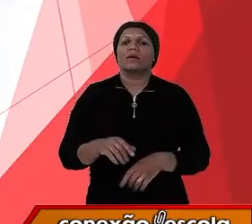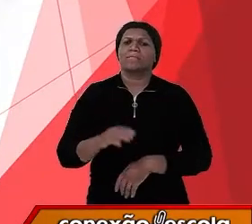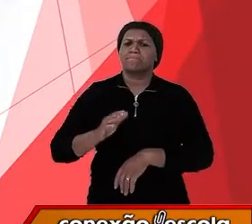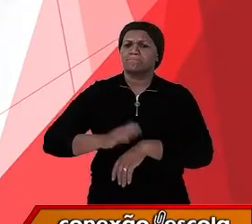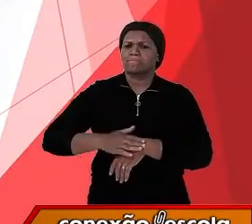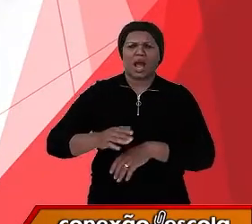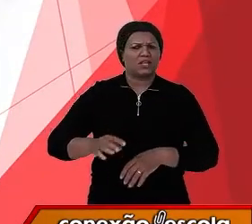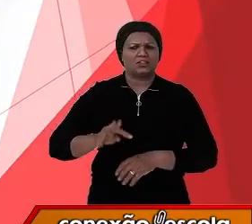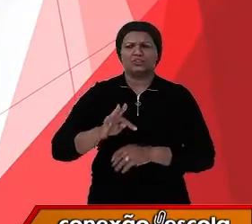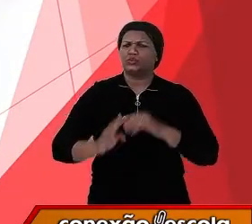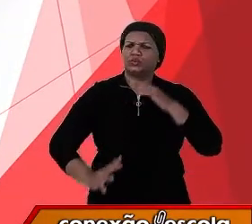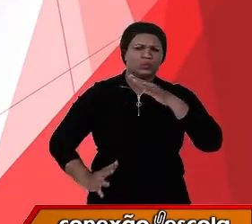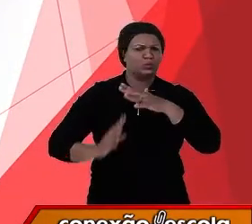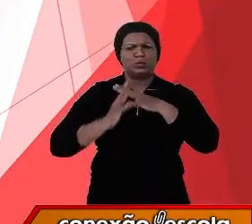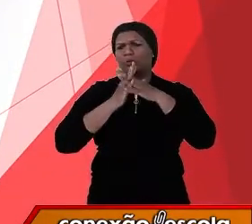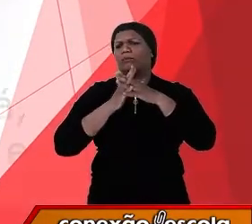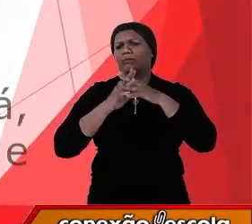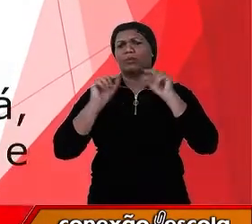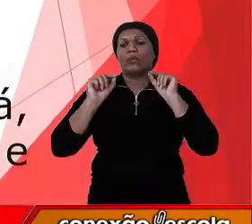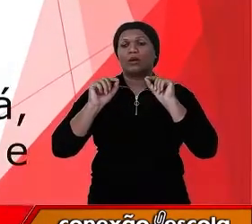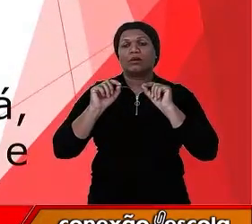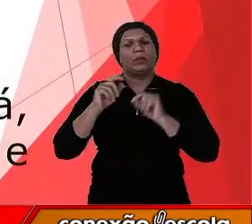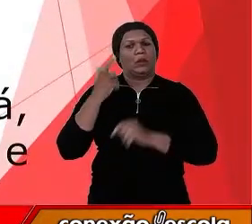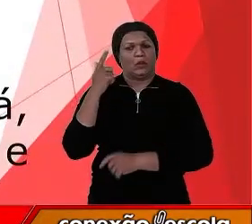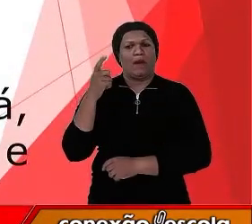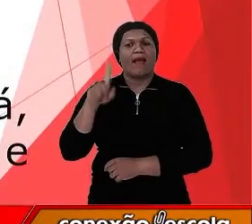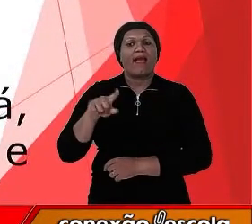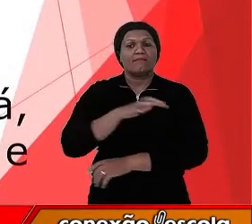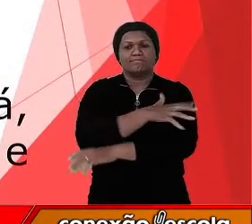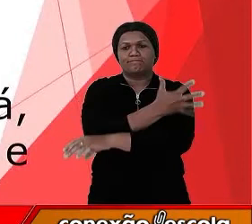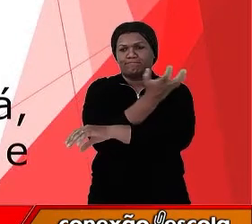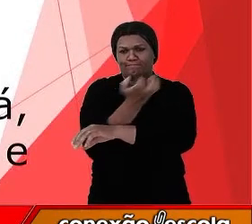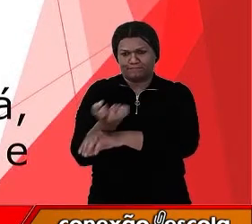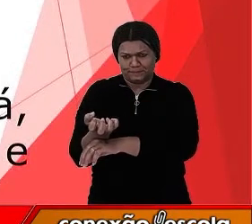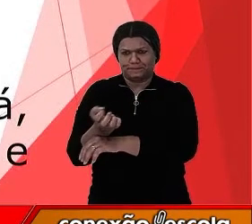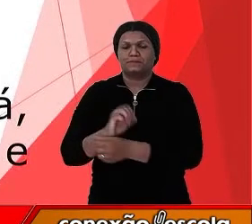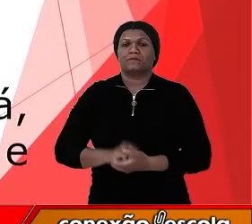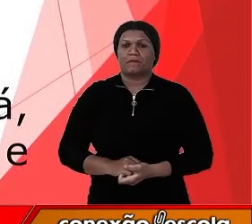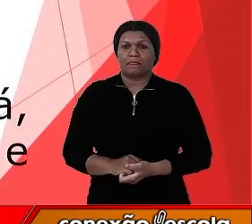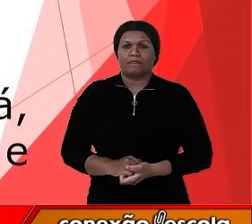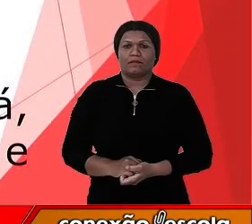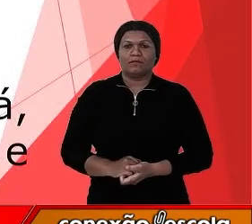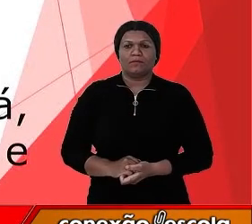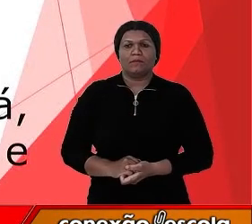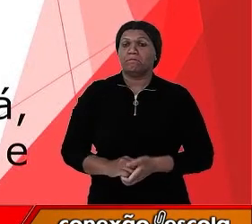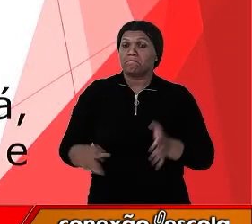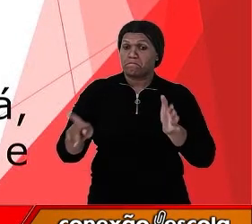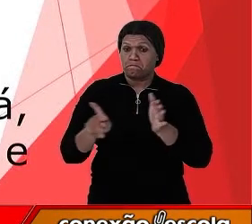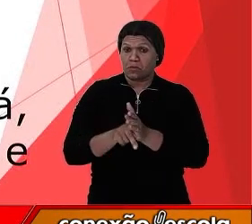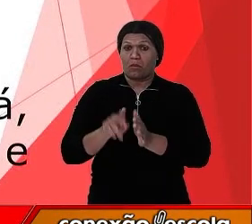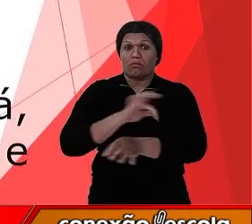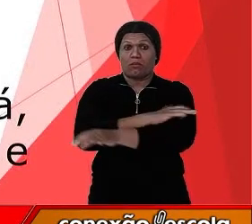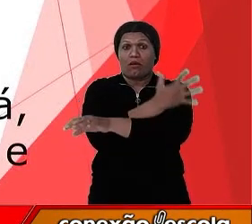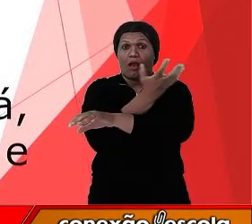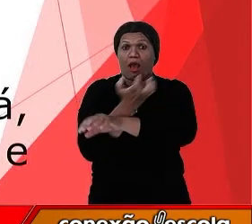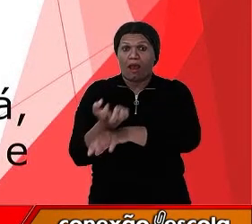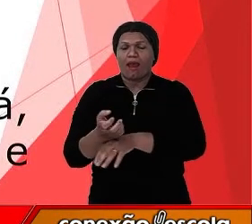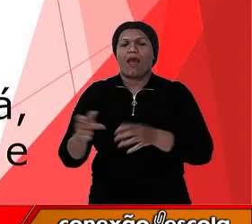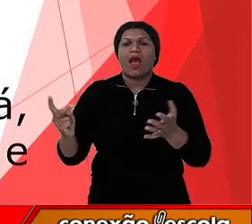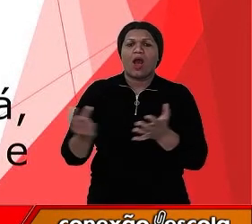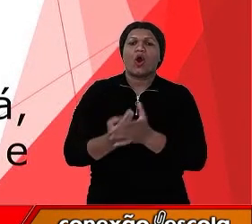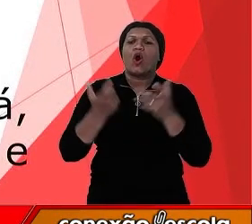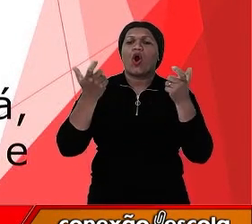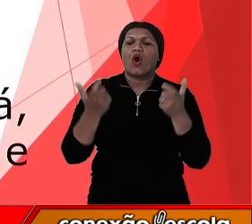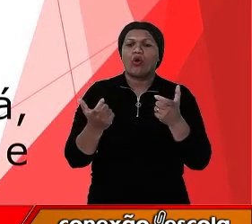mais top do Goiás o cerrado isso aí o domínio morfoclimatico do Cerrado ele ocorre nas regiões